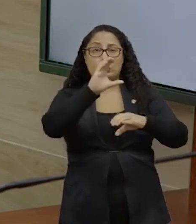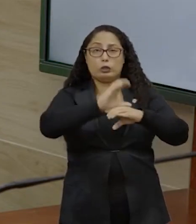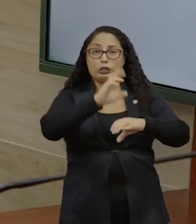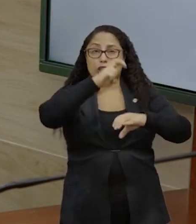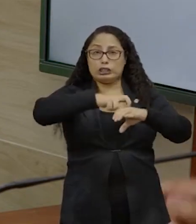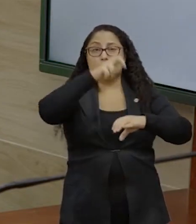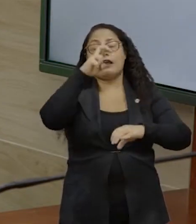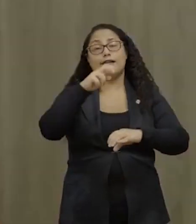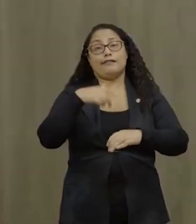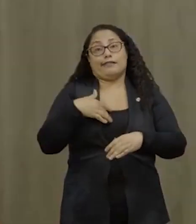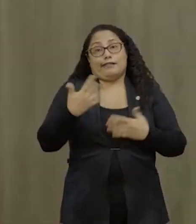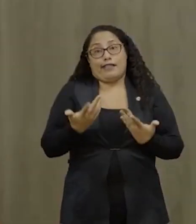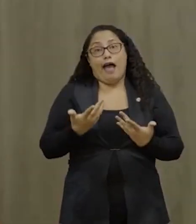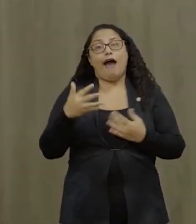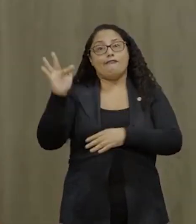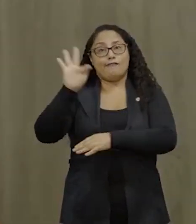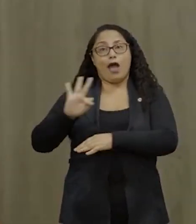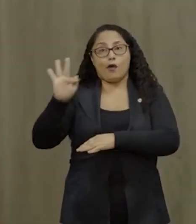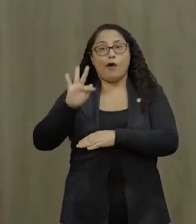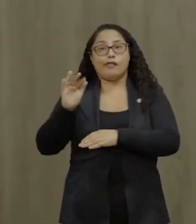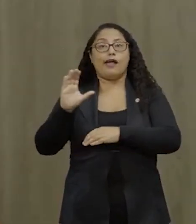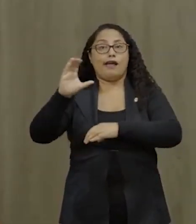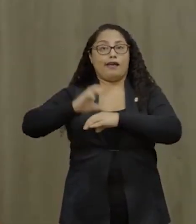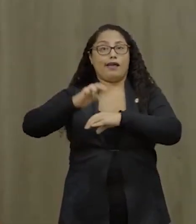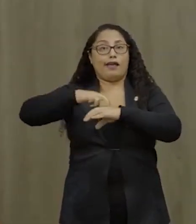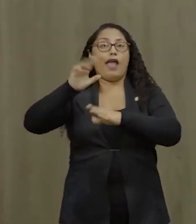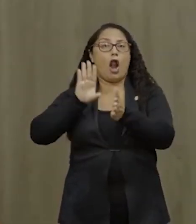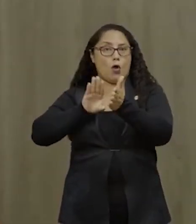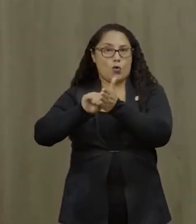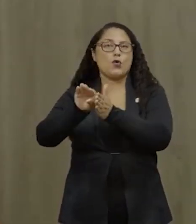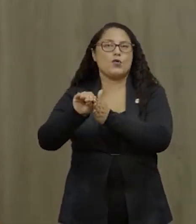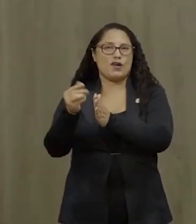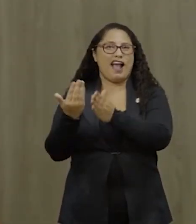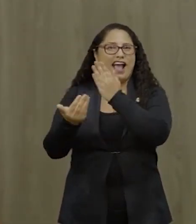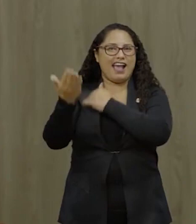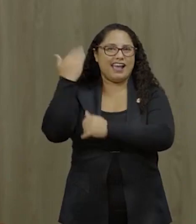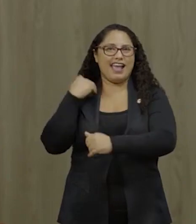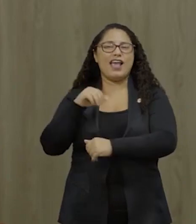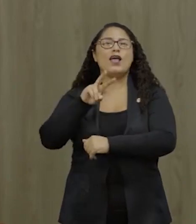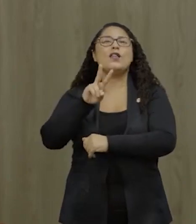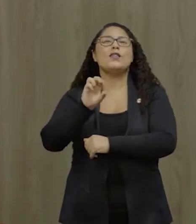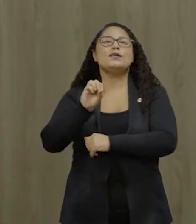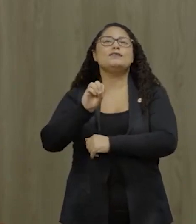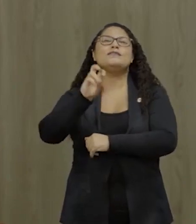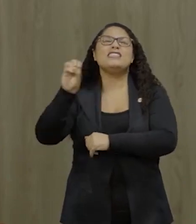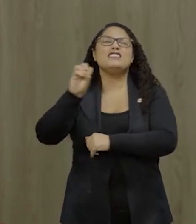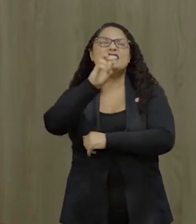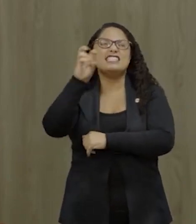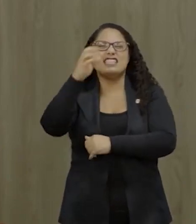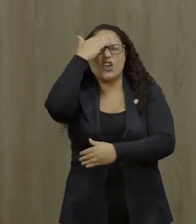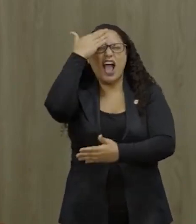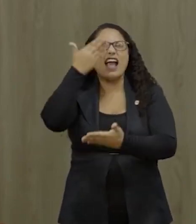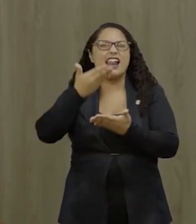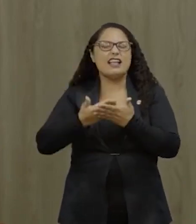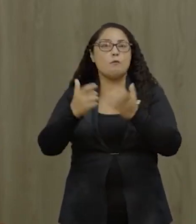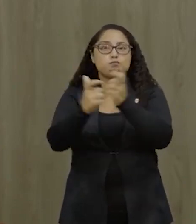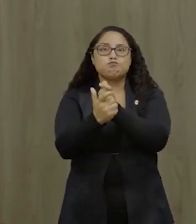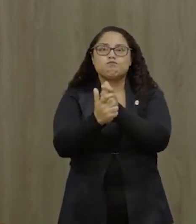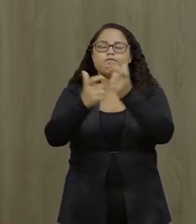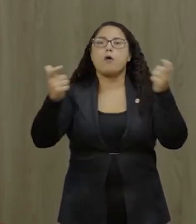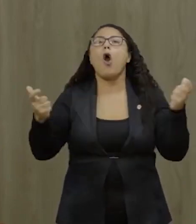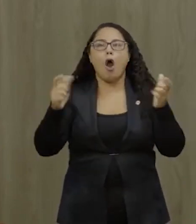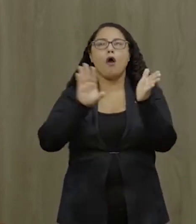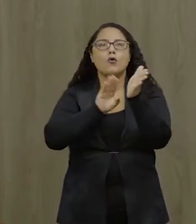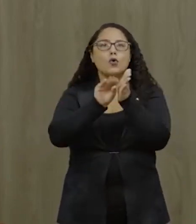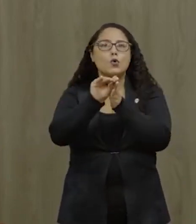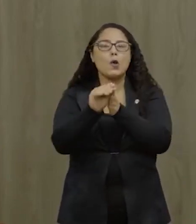GPT. Na minha época de faculdade, o ChatGPT era o Google. Era o Google. Quando, em 2005, acredito que é uma explosão, o